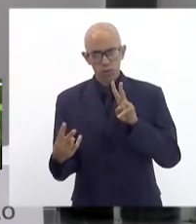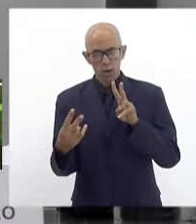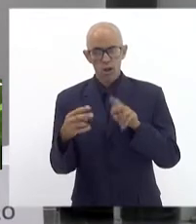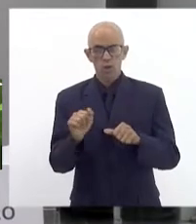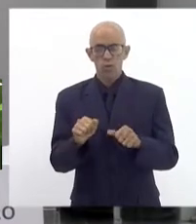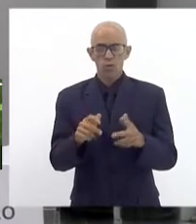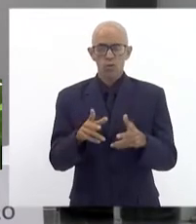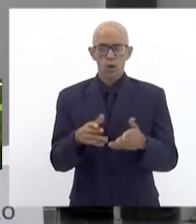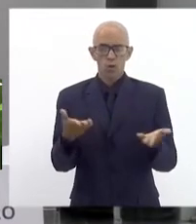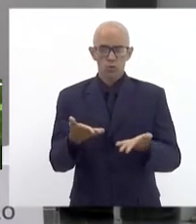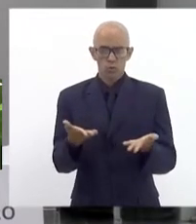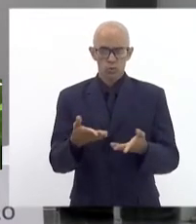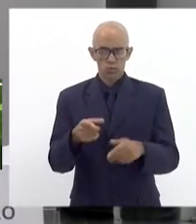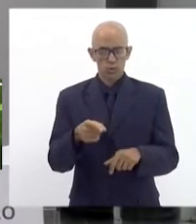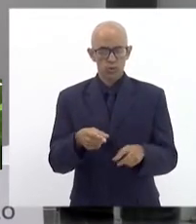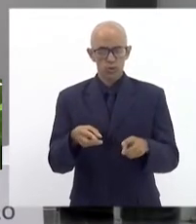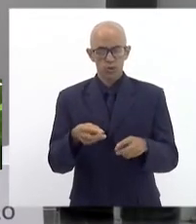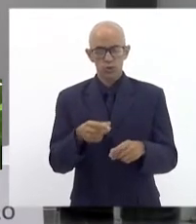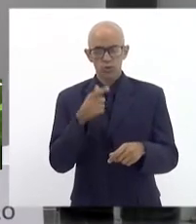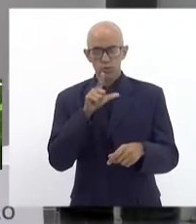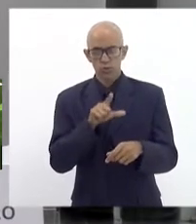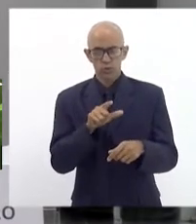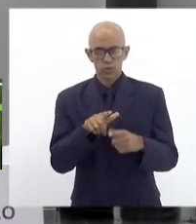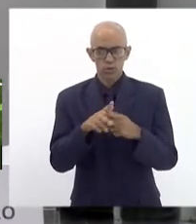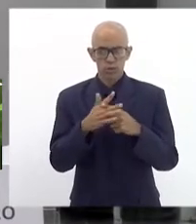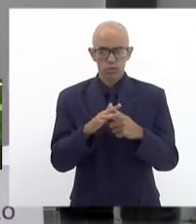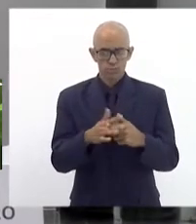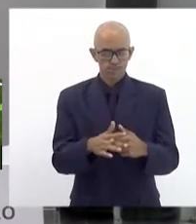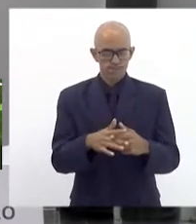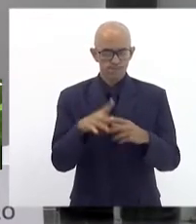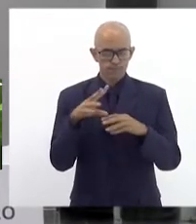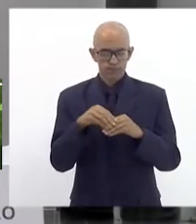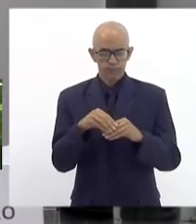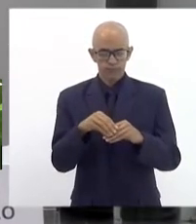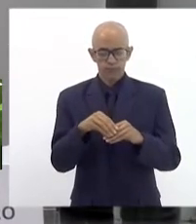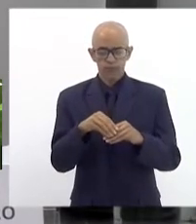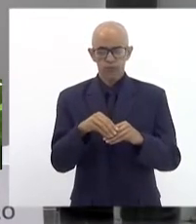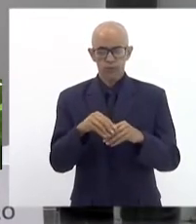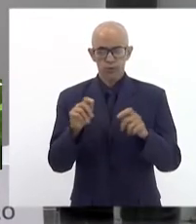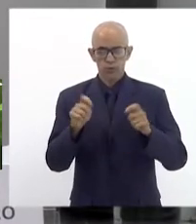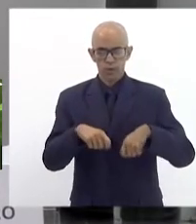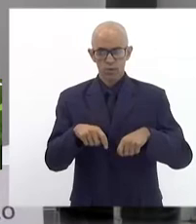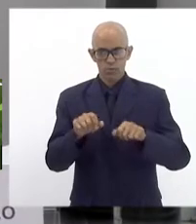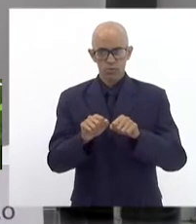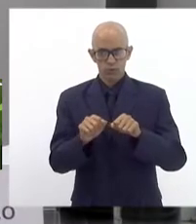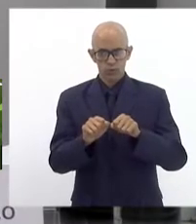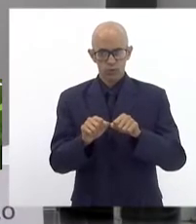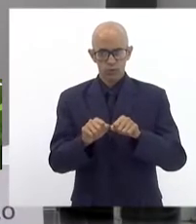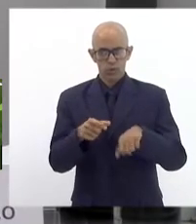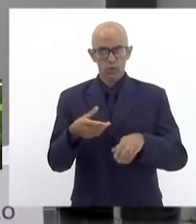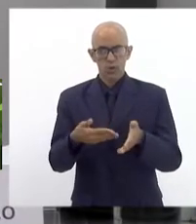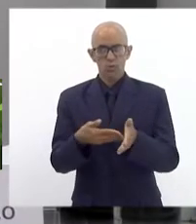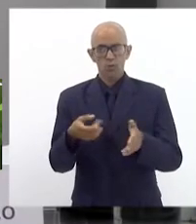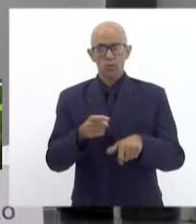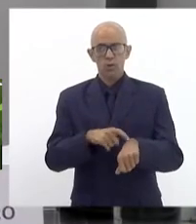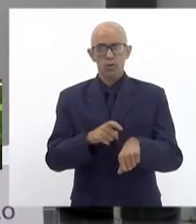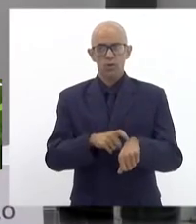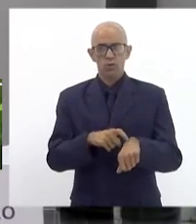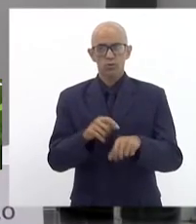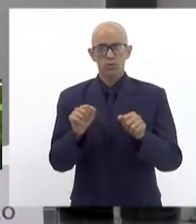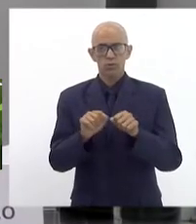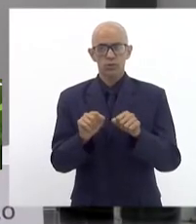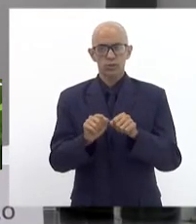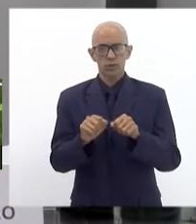de hoje, para irmos buscando, digamos, as sínteses possíveis, os consensos possíveis, até o momento de levar a matéria